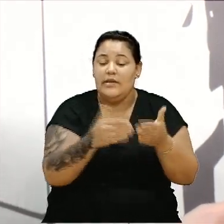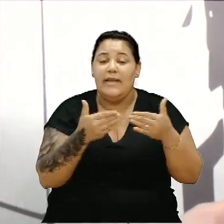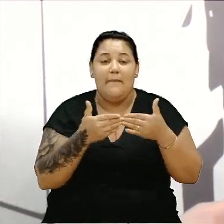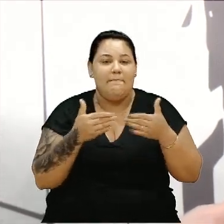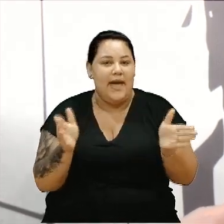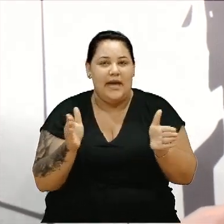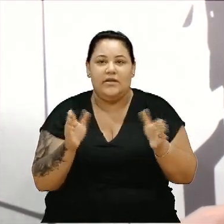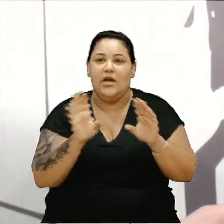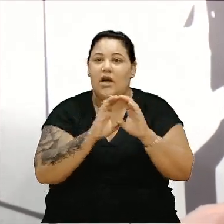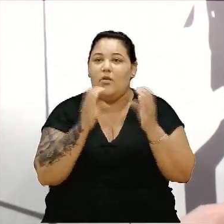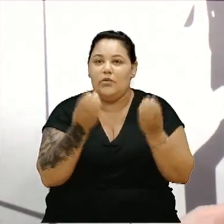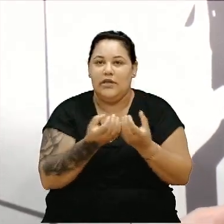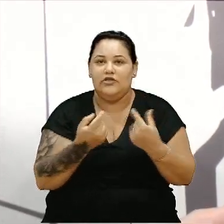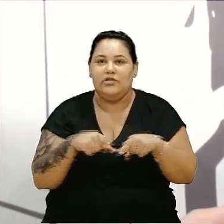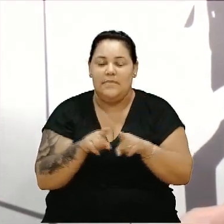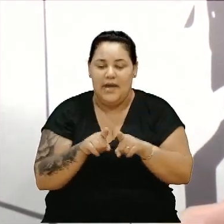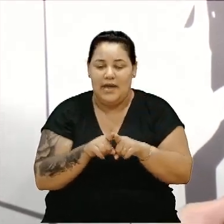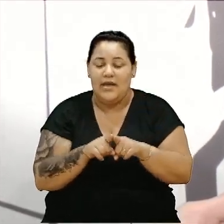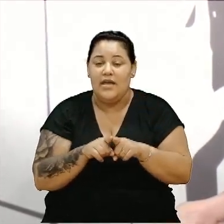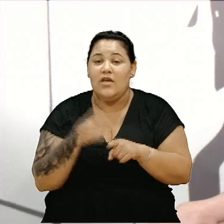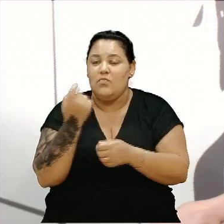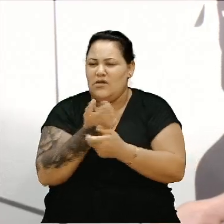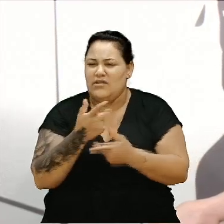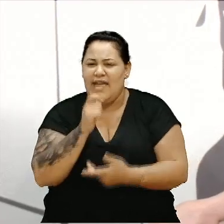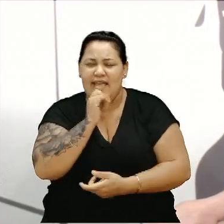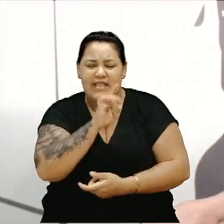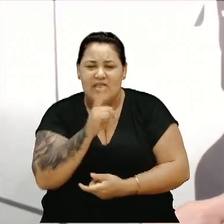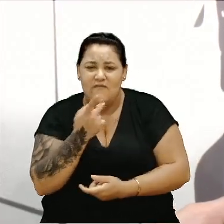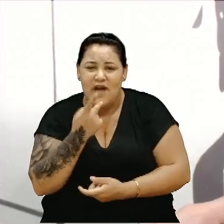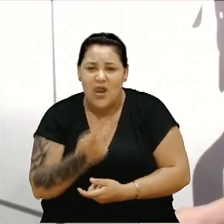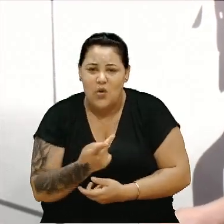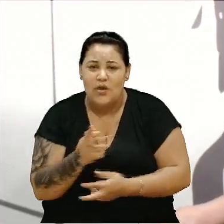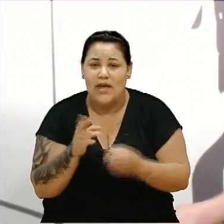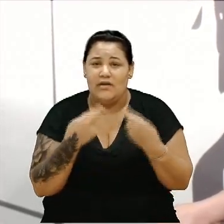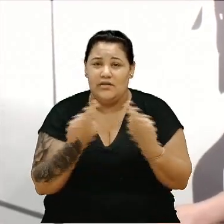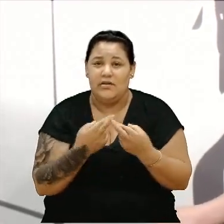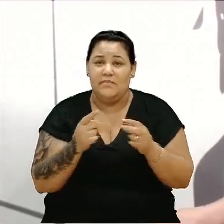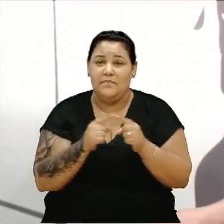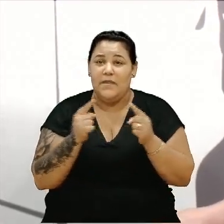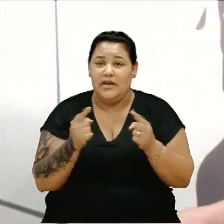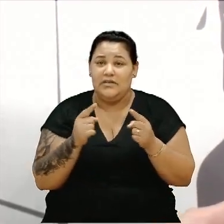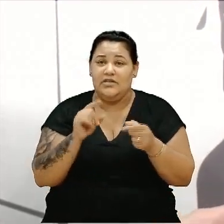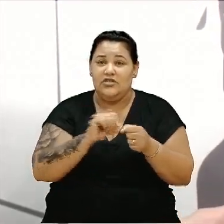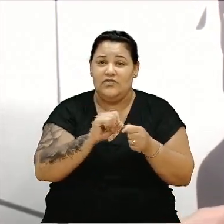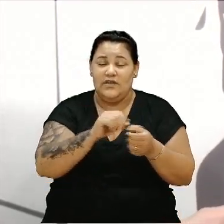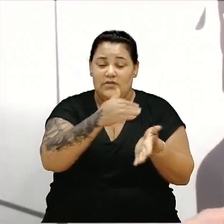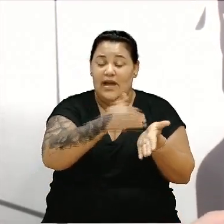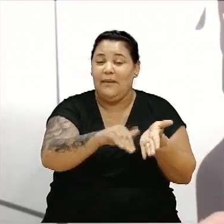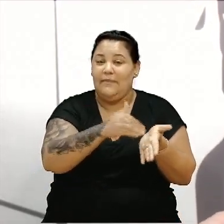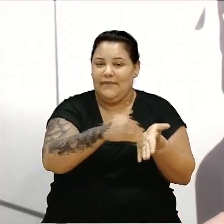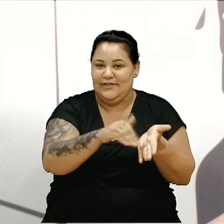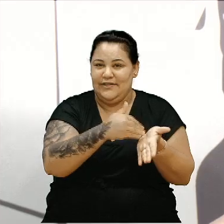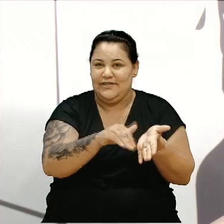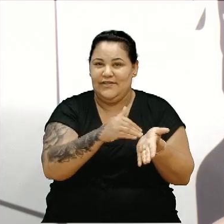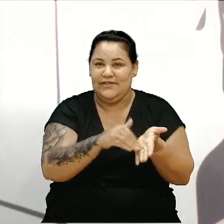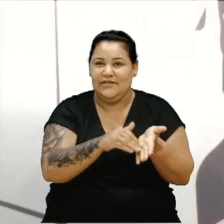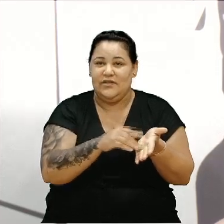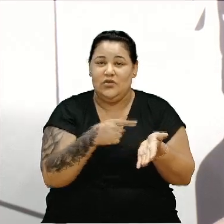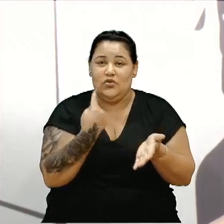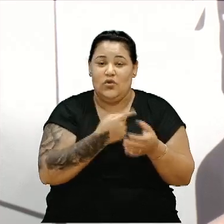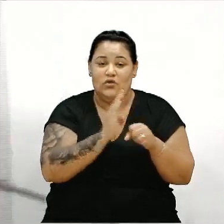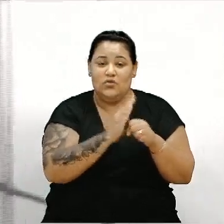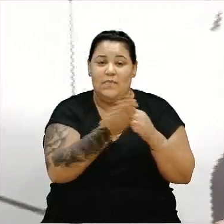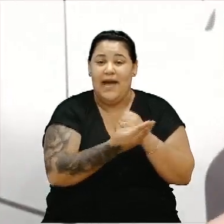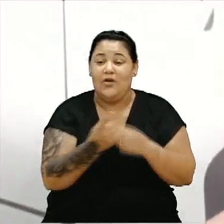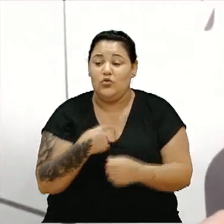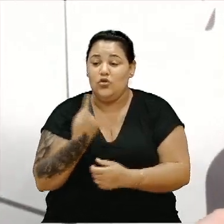à comunidade. E uma coisa que a gente não chegou a levantar no grande expediente, mas que a gente lançou o gabinete itinerante, né, nosso bairro, nossa voz, no último